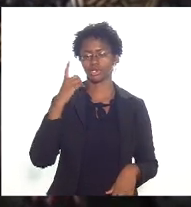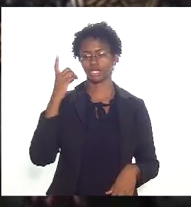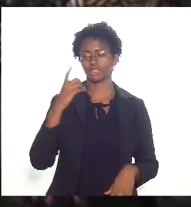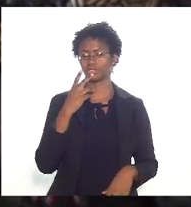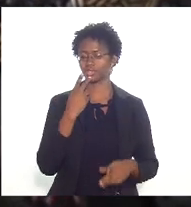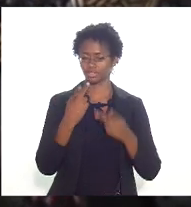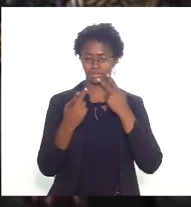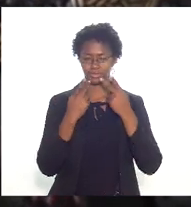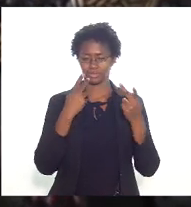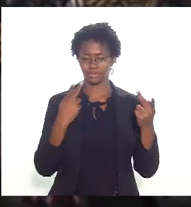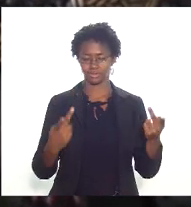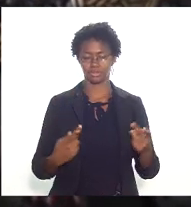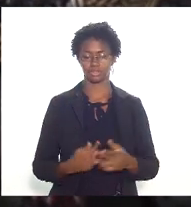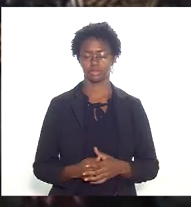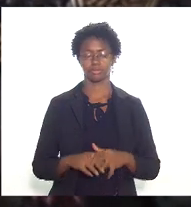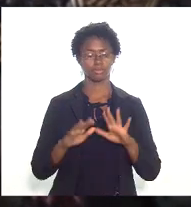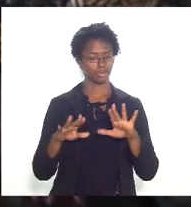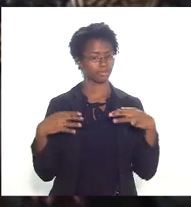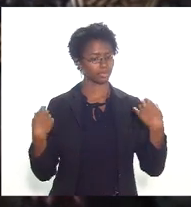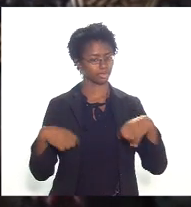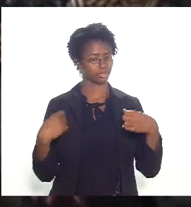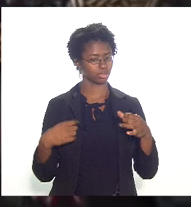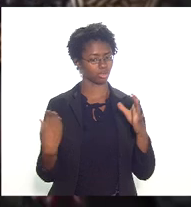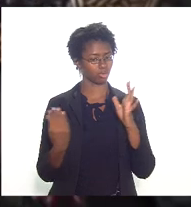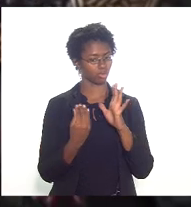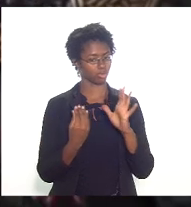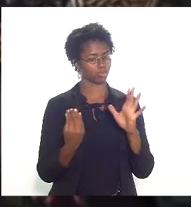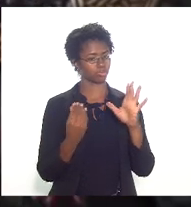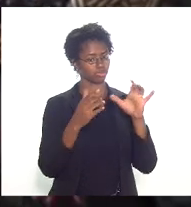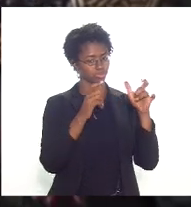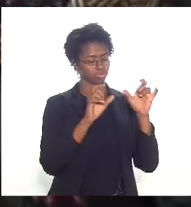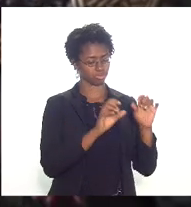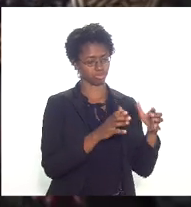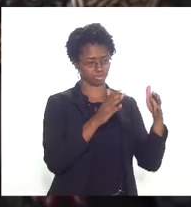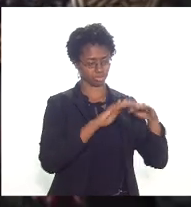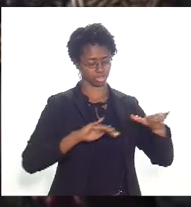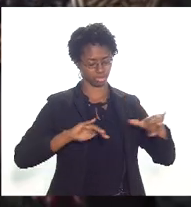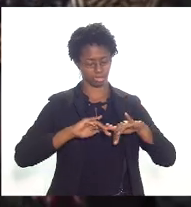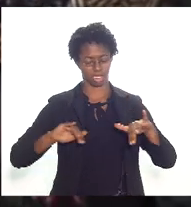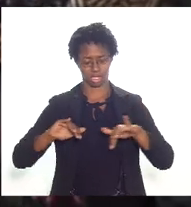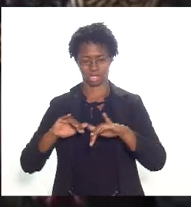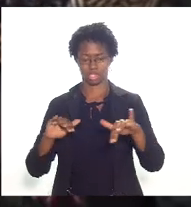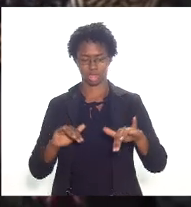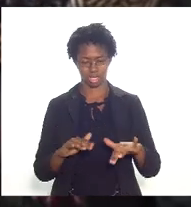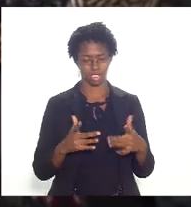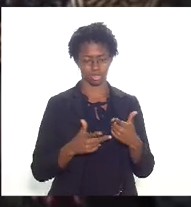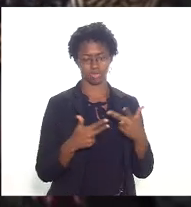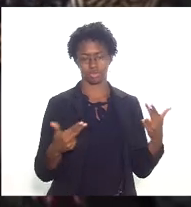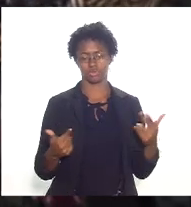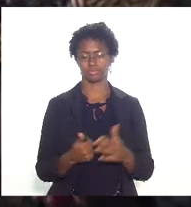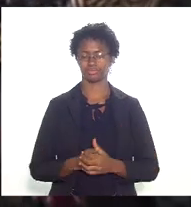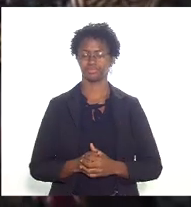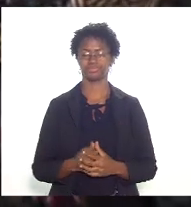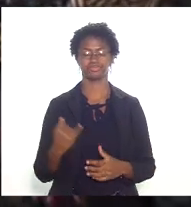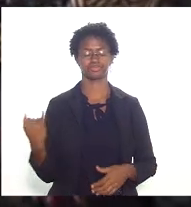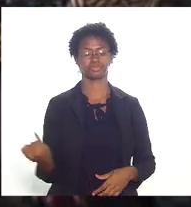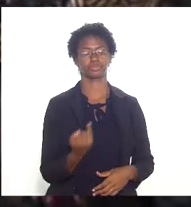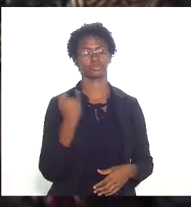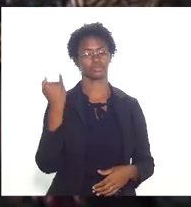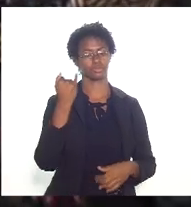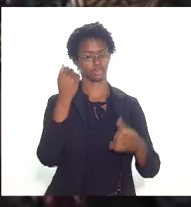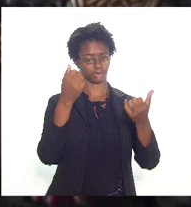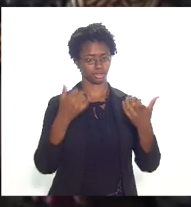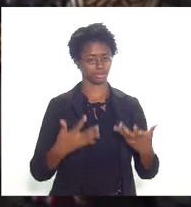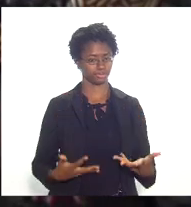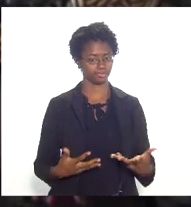coloquei as coisas cada uma na na sua caixinha é importante dizer